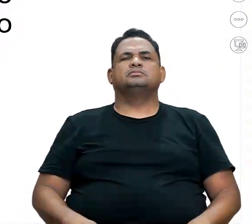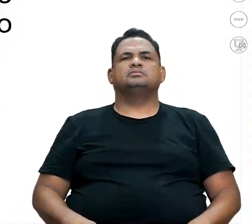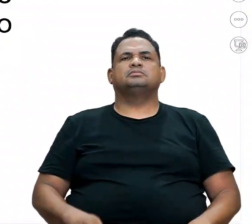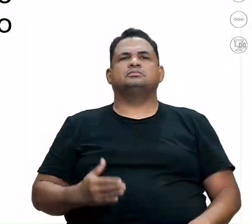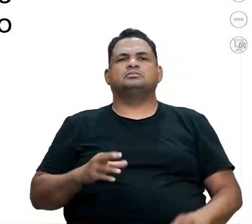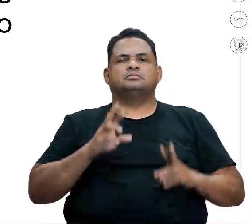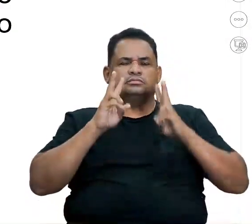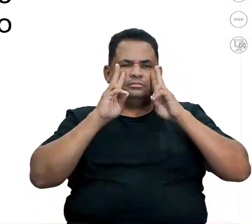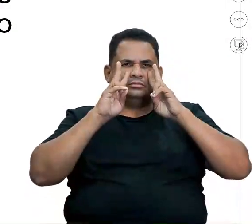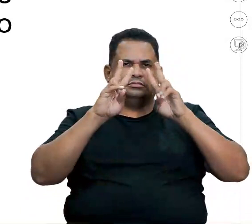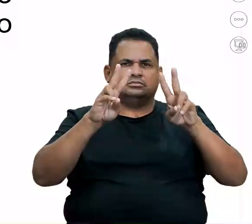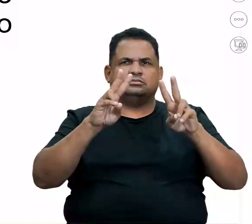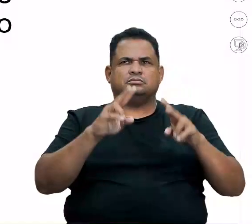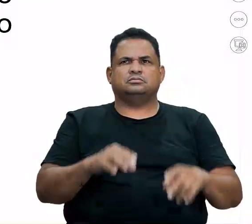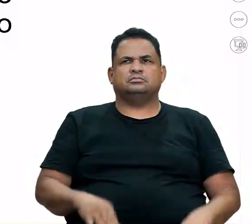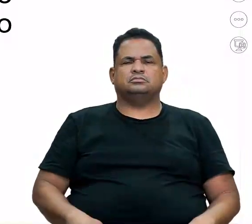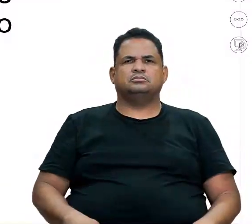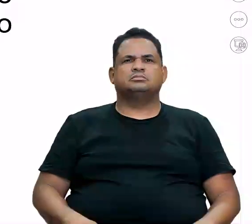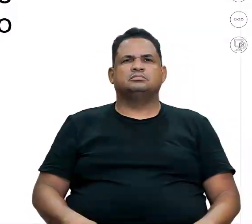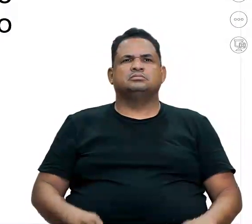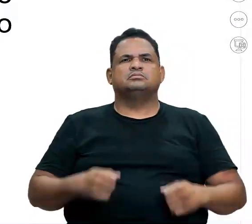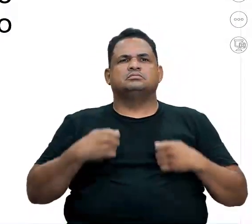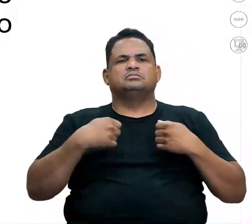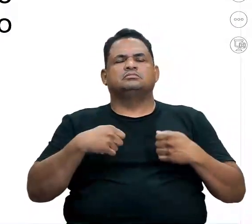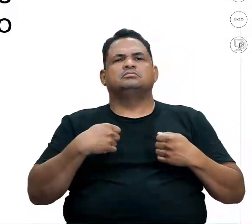visão de que precisava